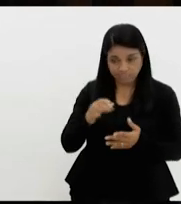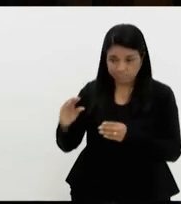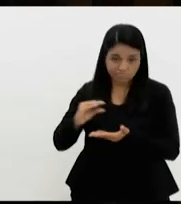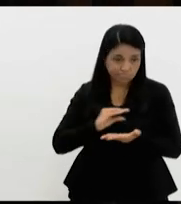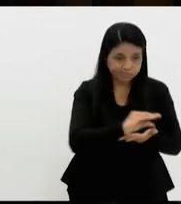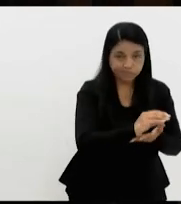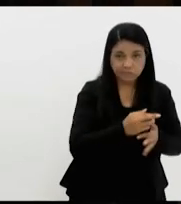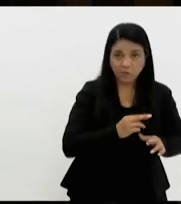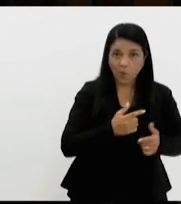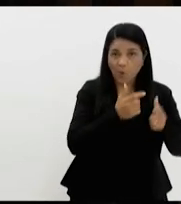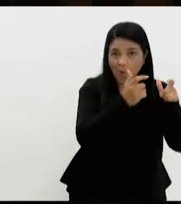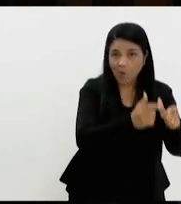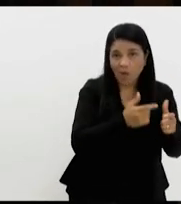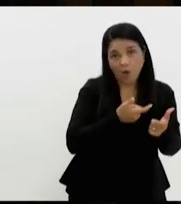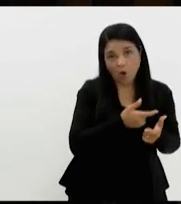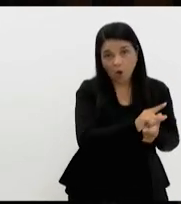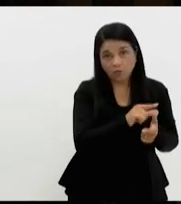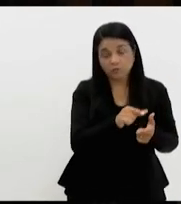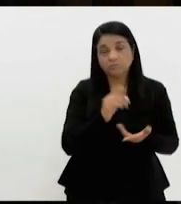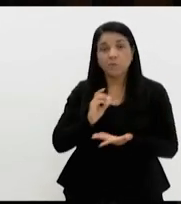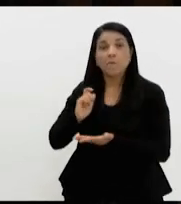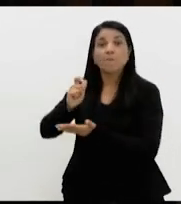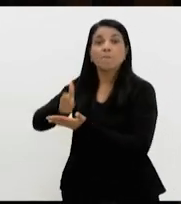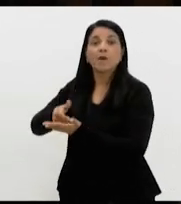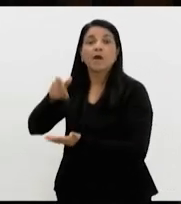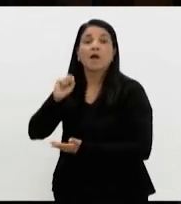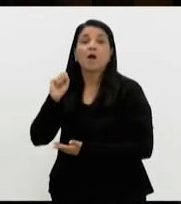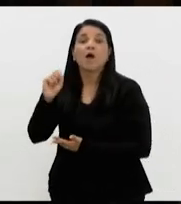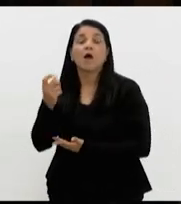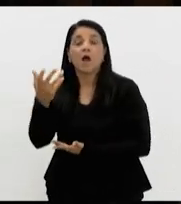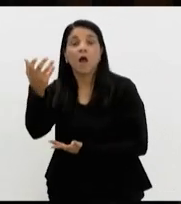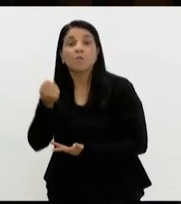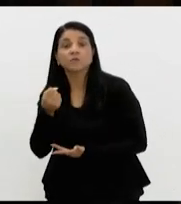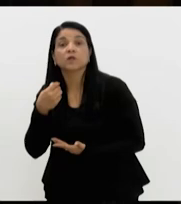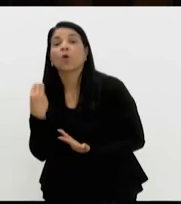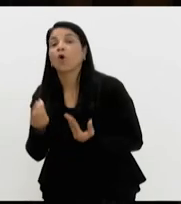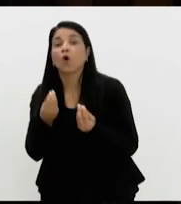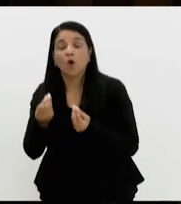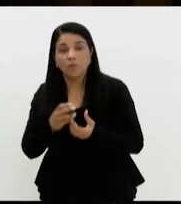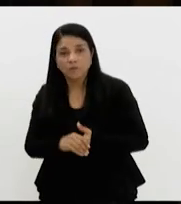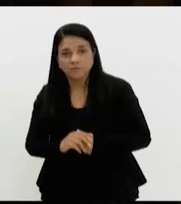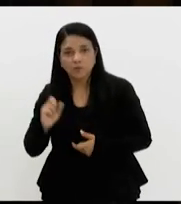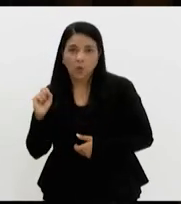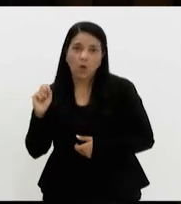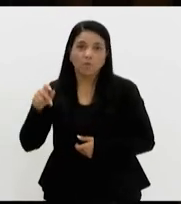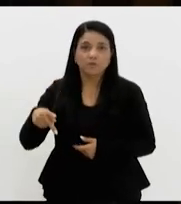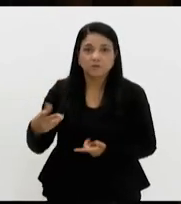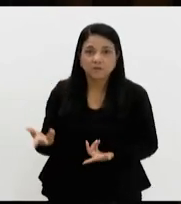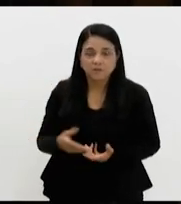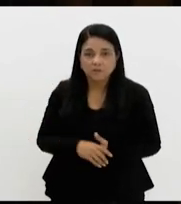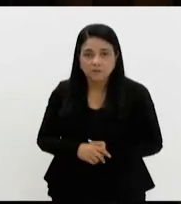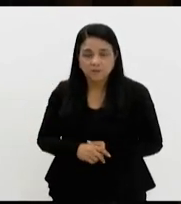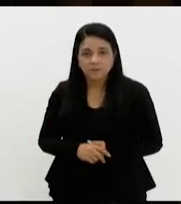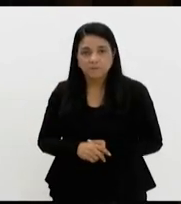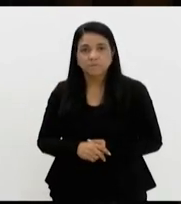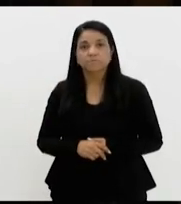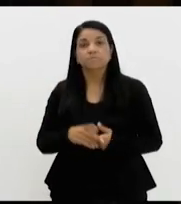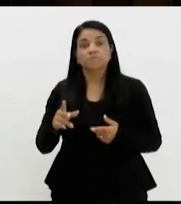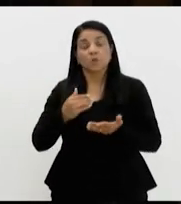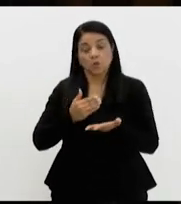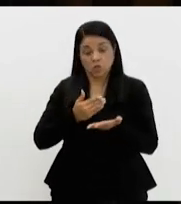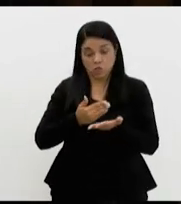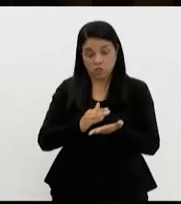aposentados. Em segundo lugar, o dinheiro que sobra e que vai para o Rio Previdência,